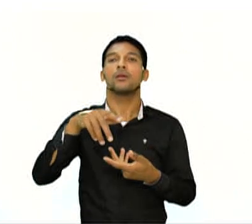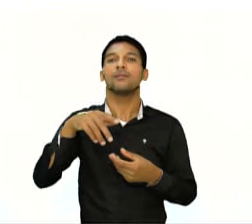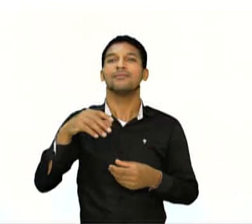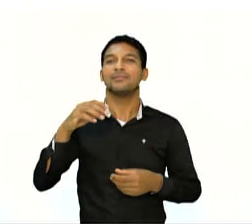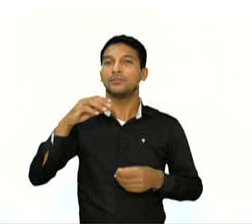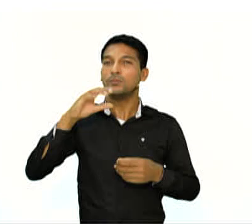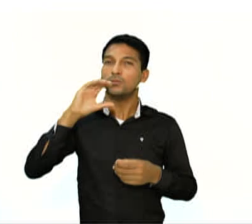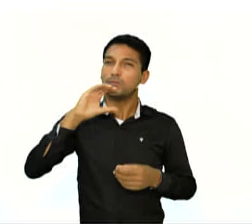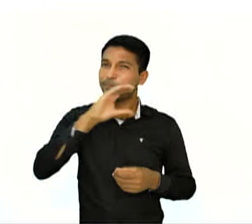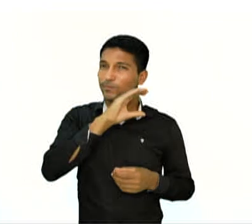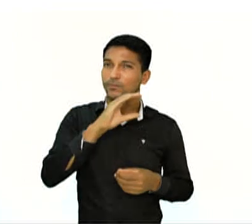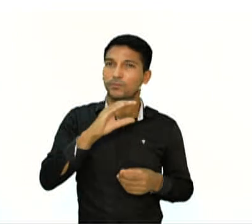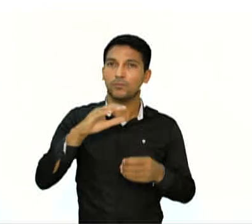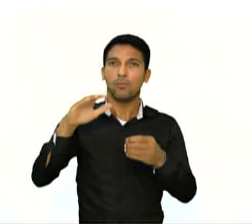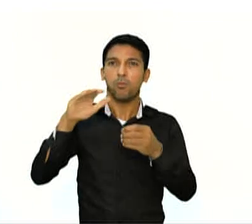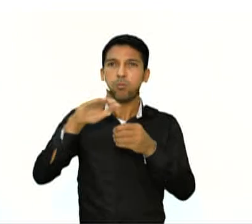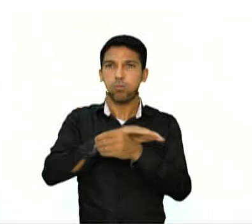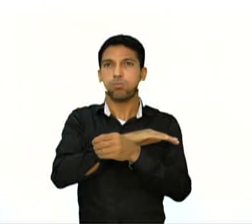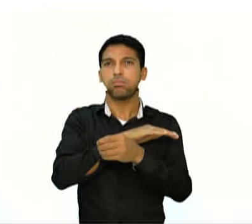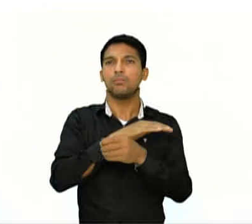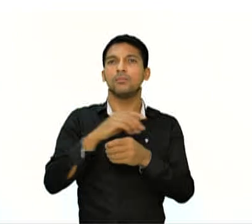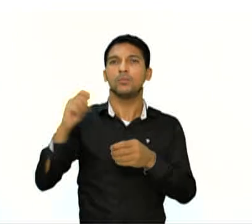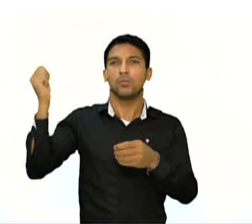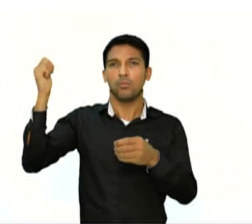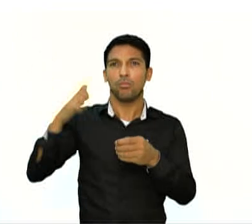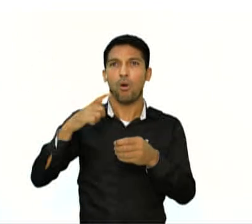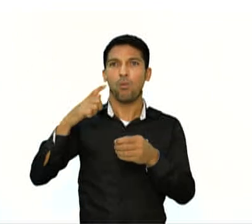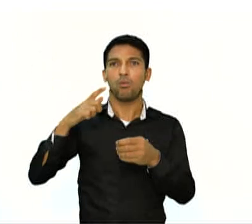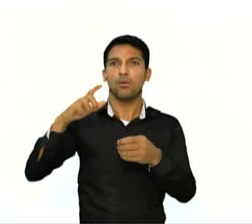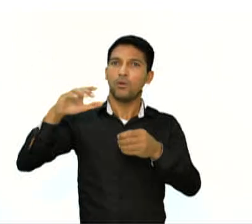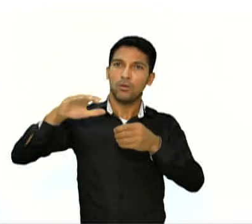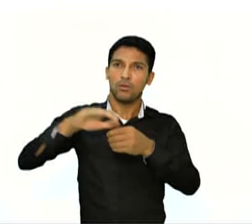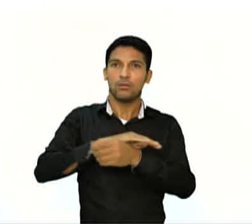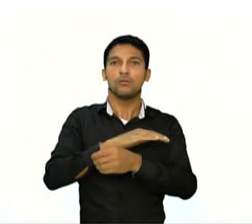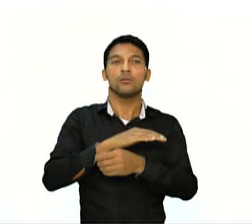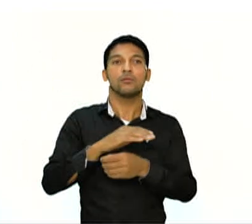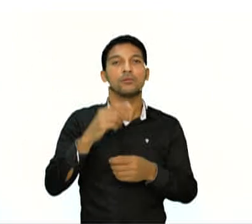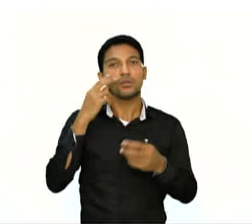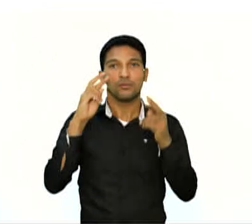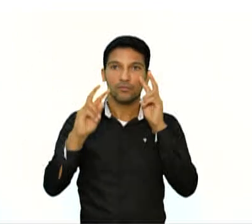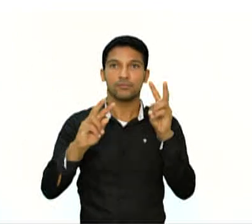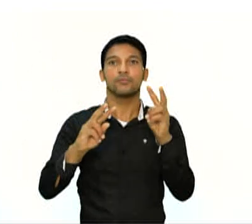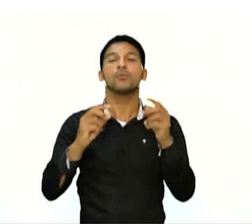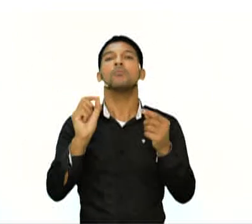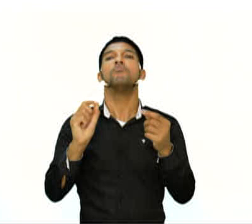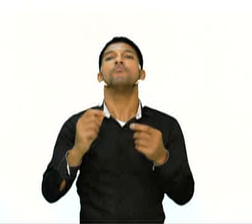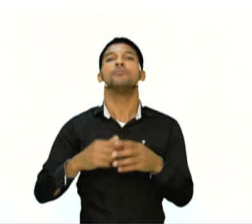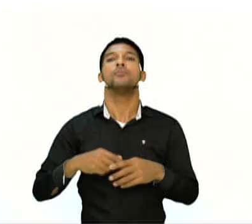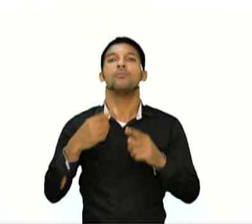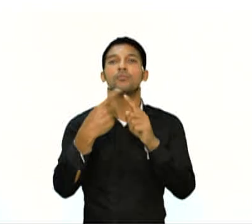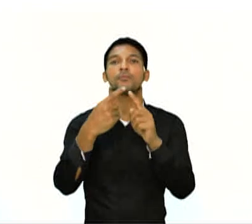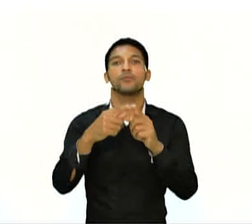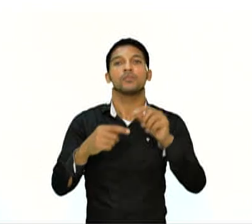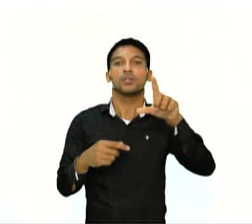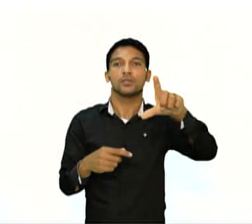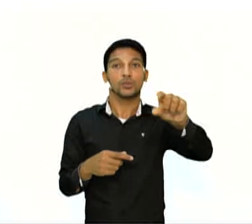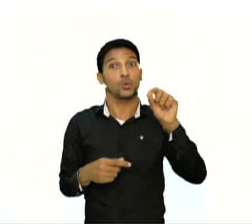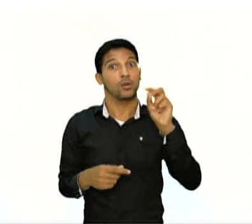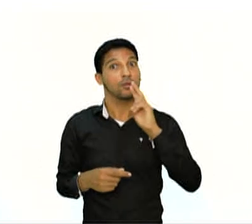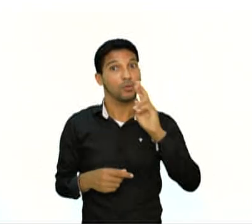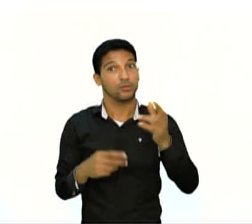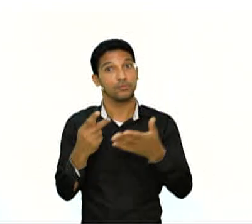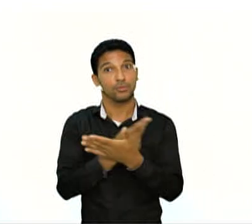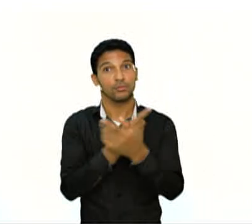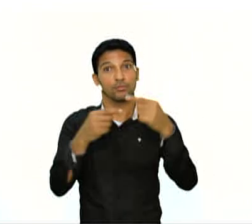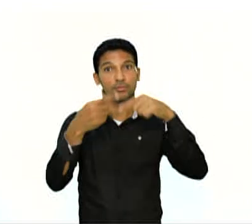abaixo e assinale a alternativa incorreta. Letra A. Além dos fatores internos ao planeta, com destaque